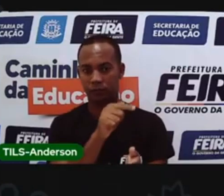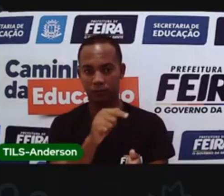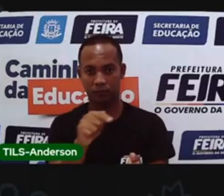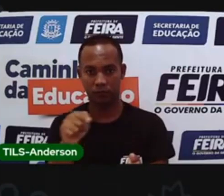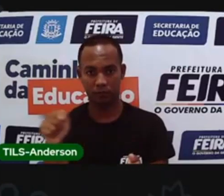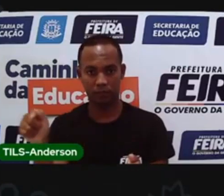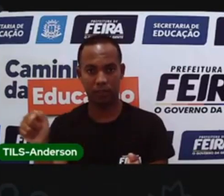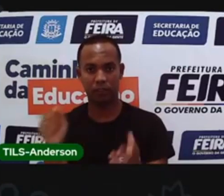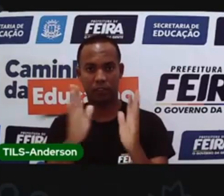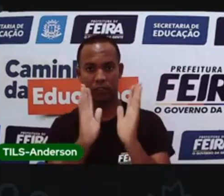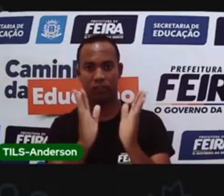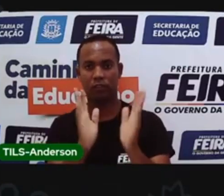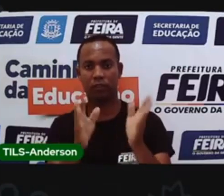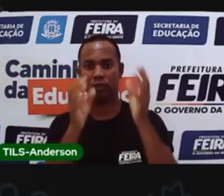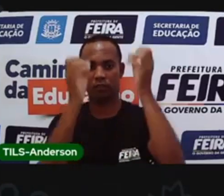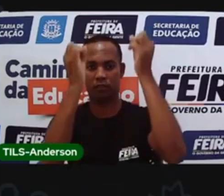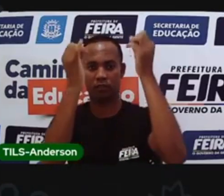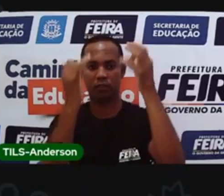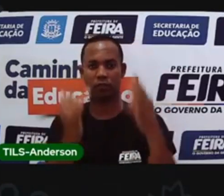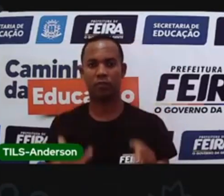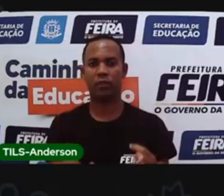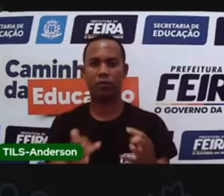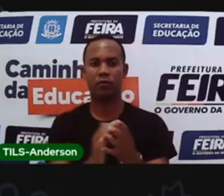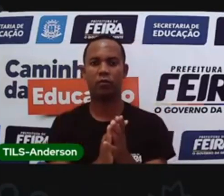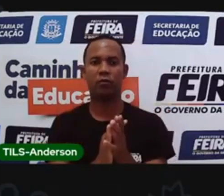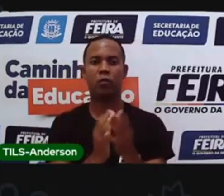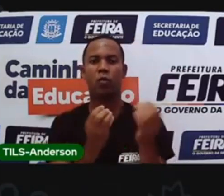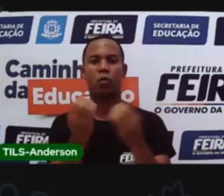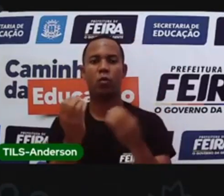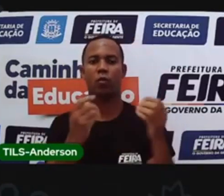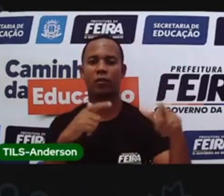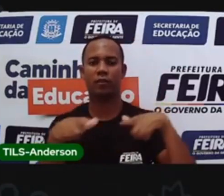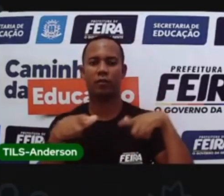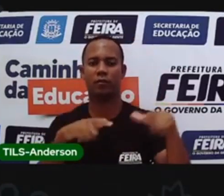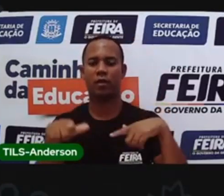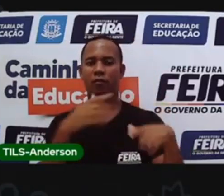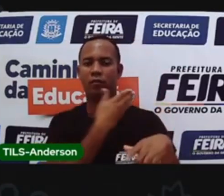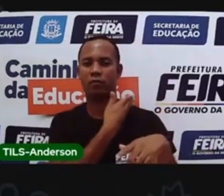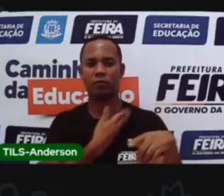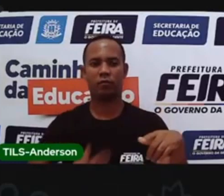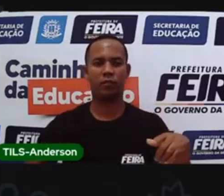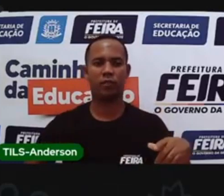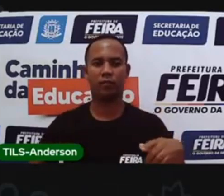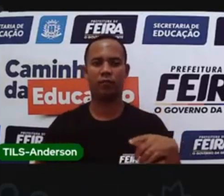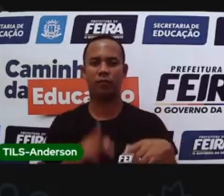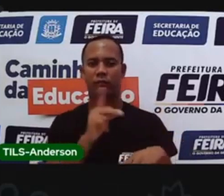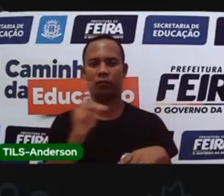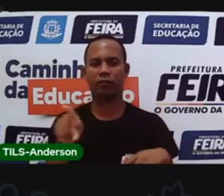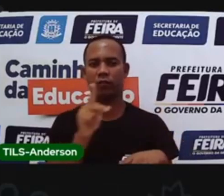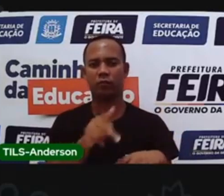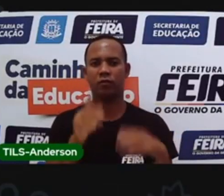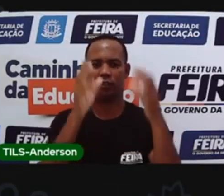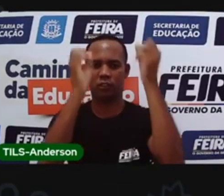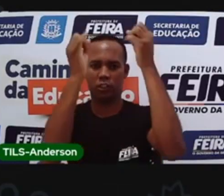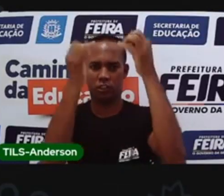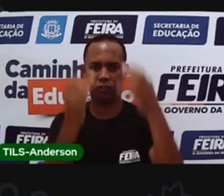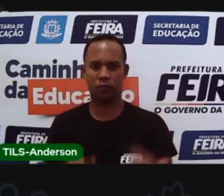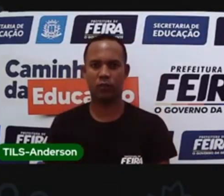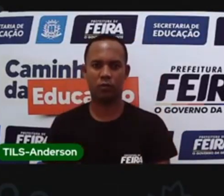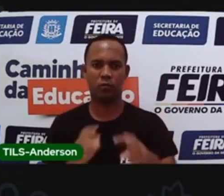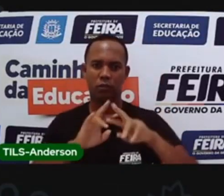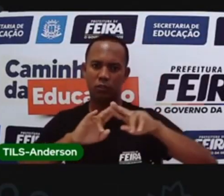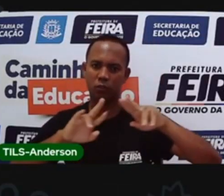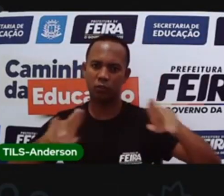Pró já falou com vocês, nós vamos tratar sobre serviços públicos, né? A Pró já falou assim, de vários